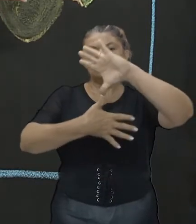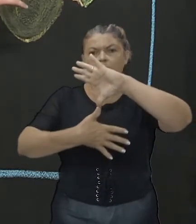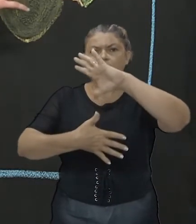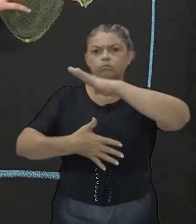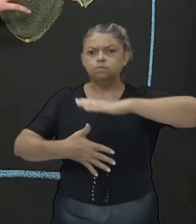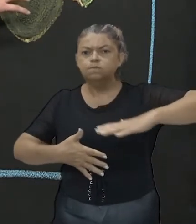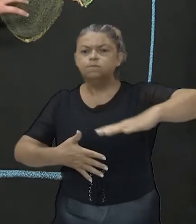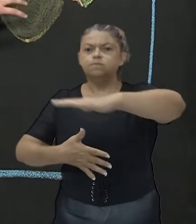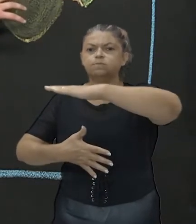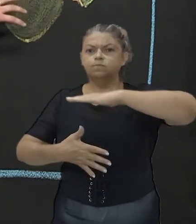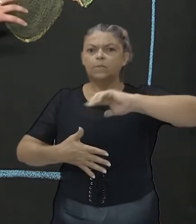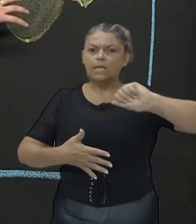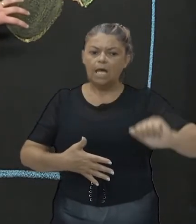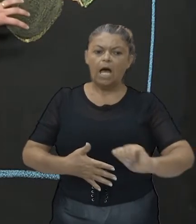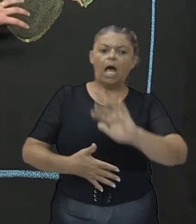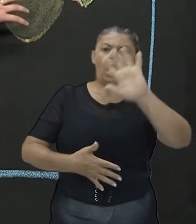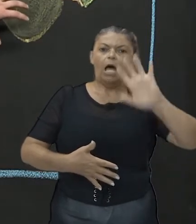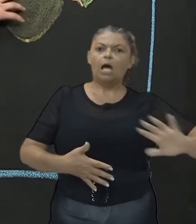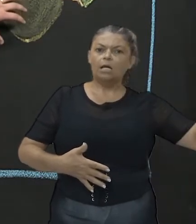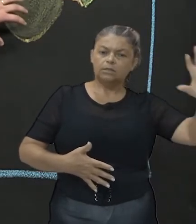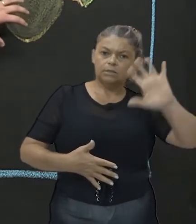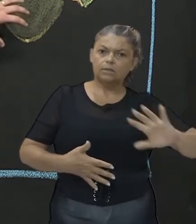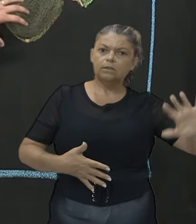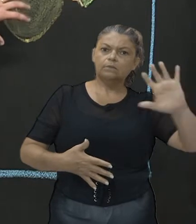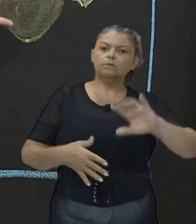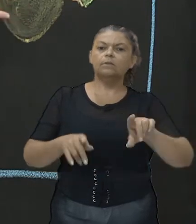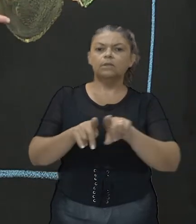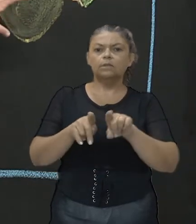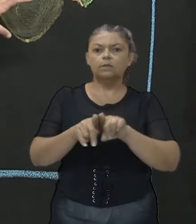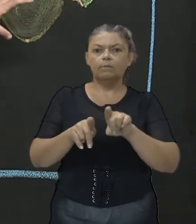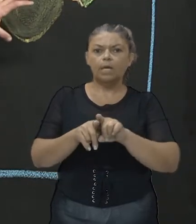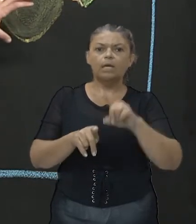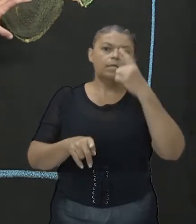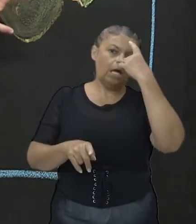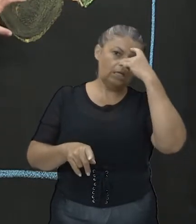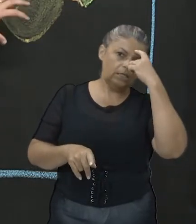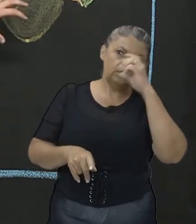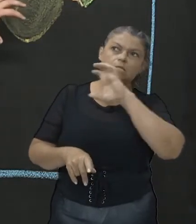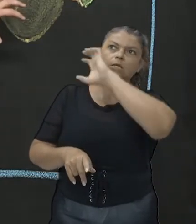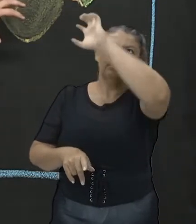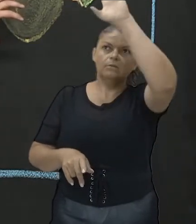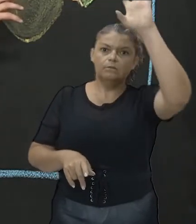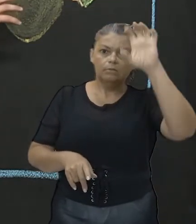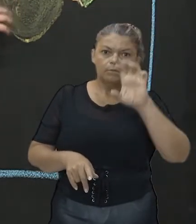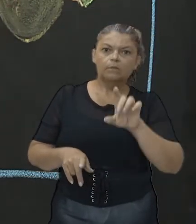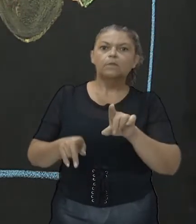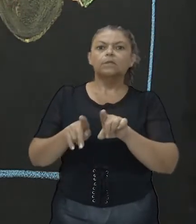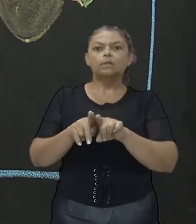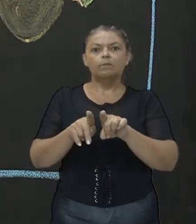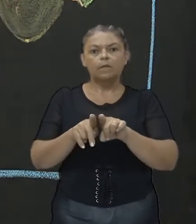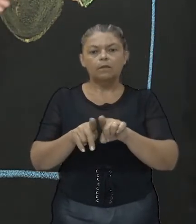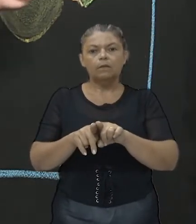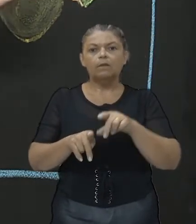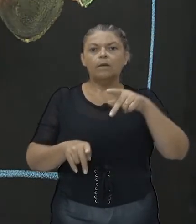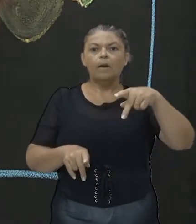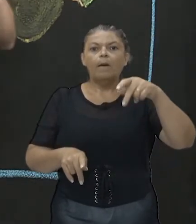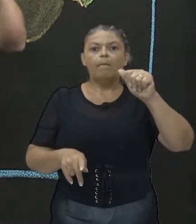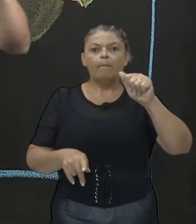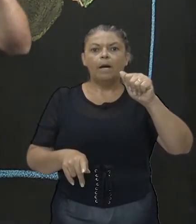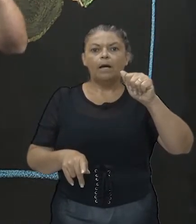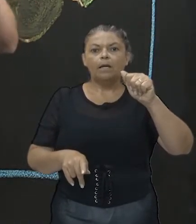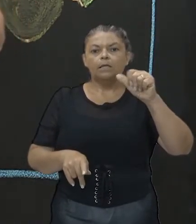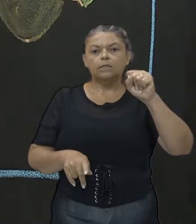na porção da Península Indostânica, na região da Índia, de Bangladesh e parte do Paquistão, e no Extremo